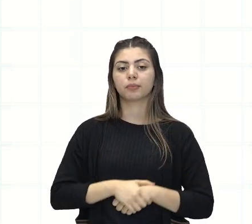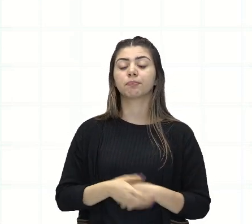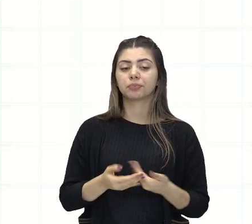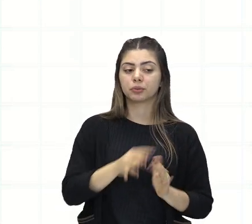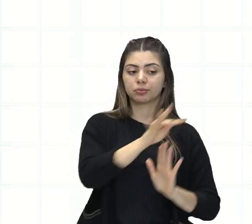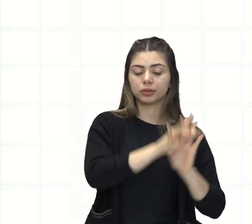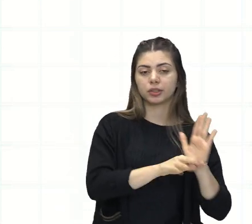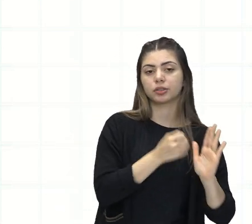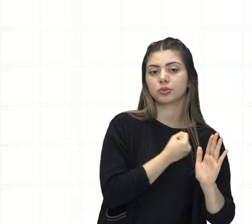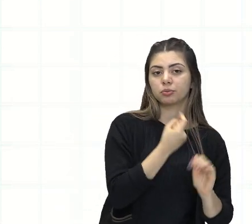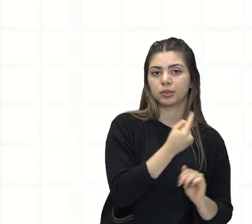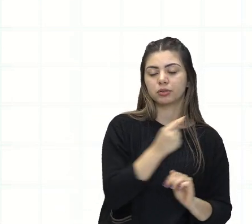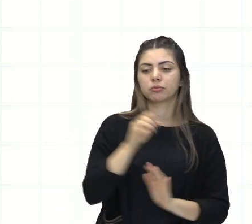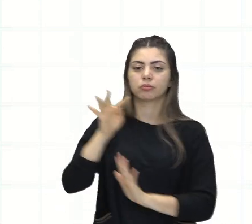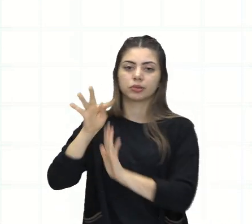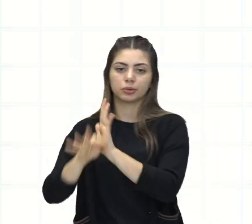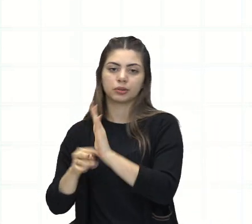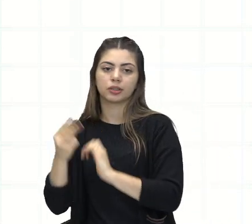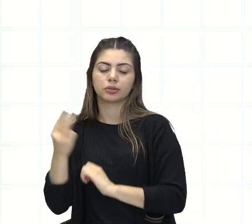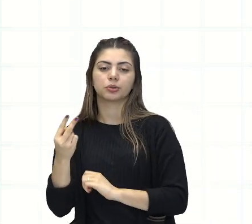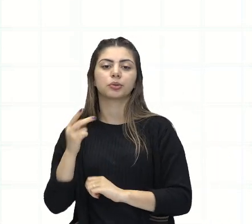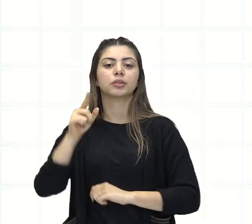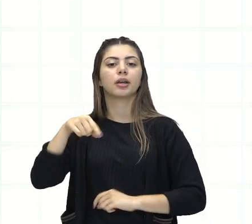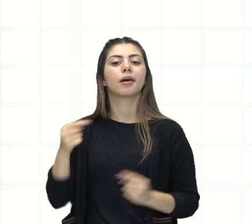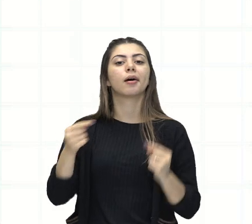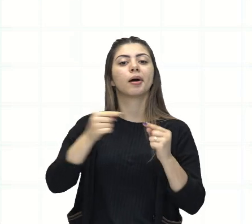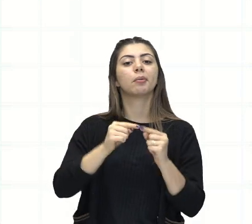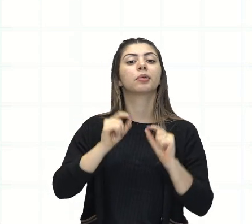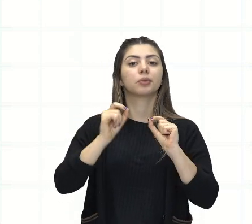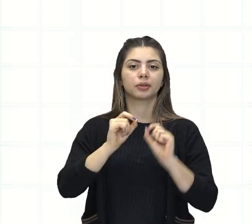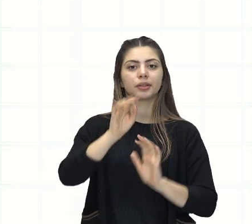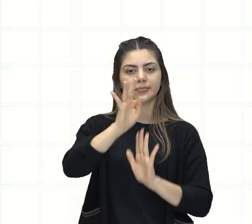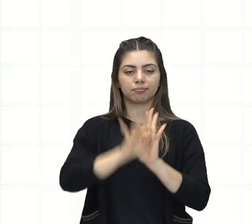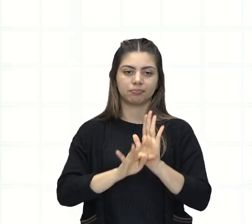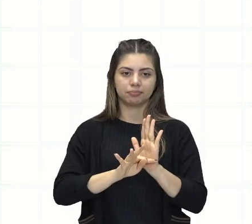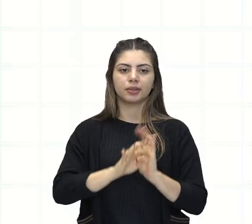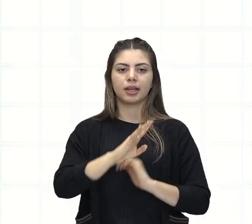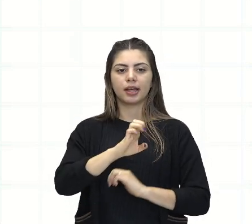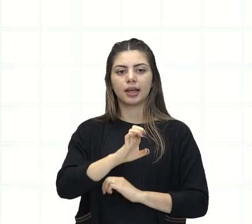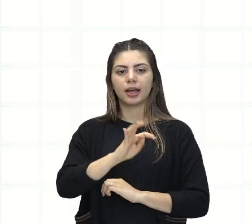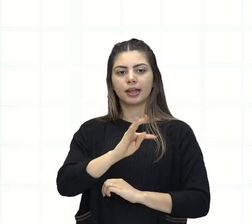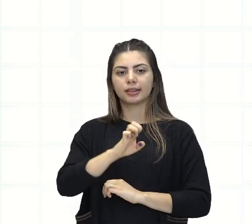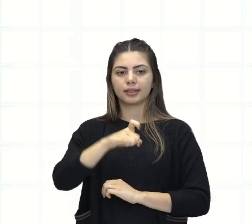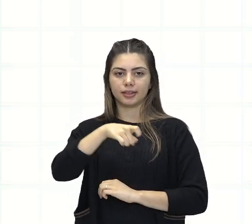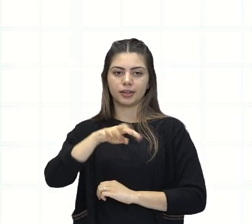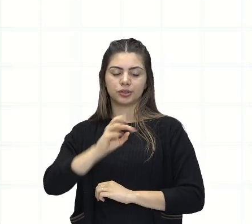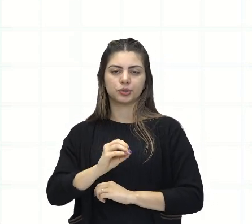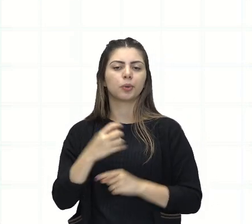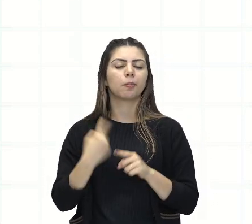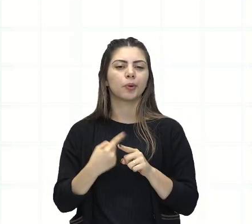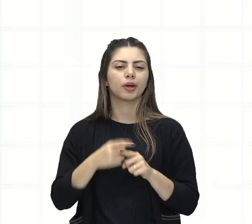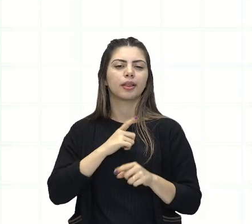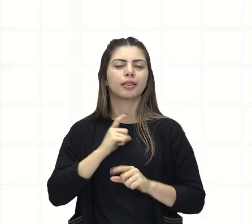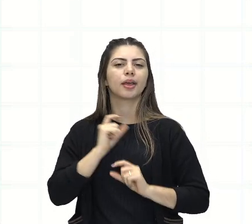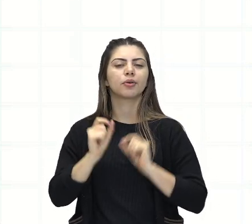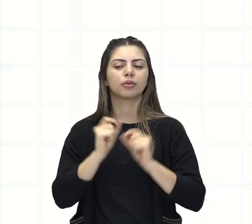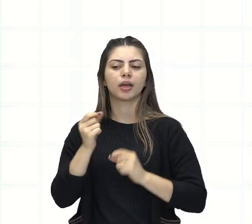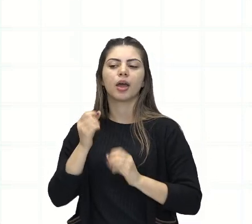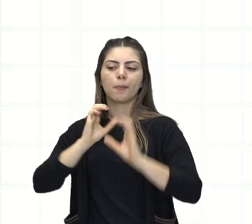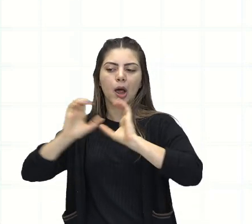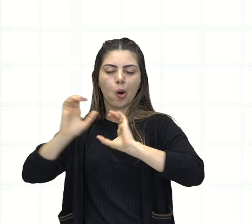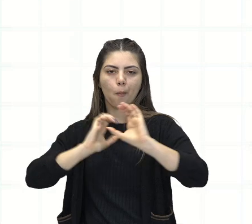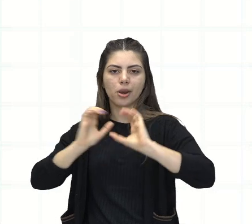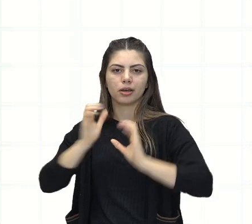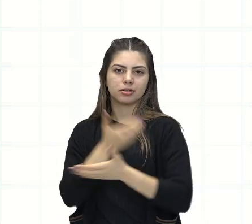1 quanto o texto 2 são considerados, então, textos, pois há uma interação de comunicação,